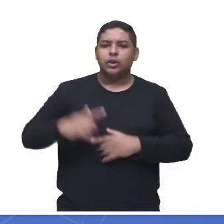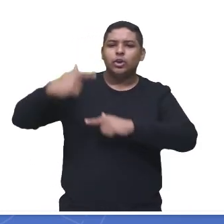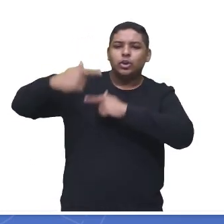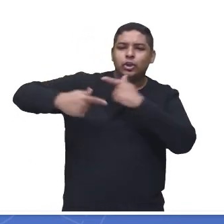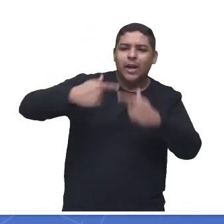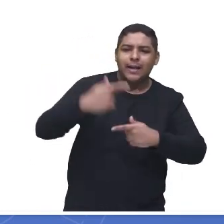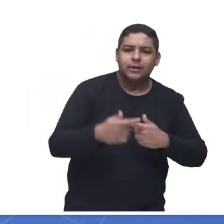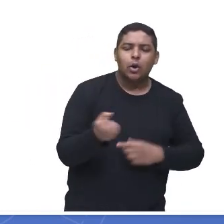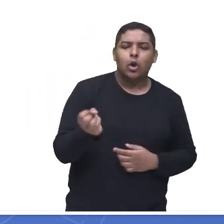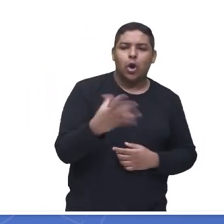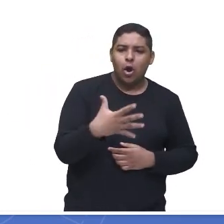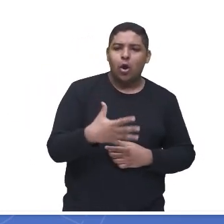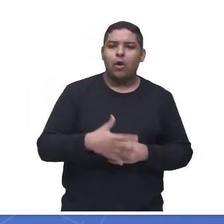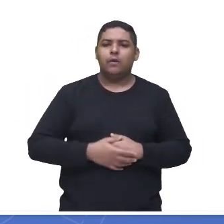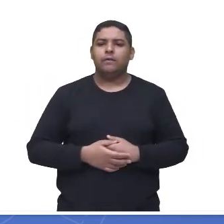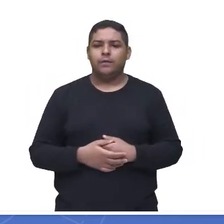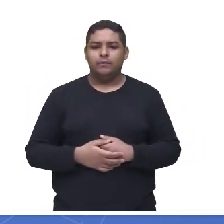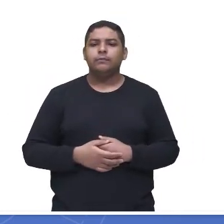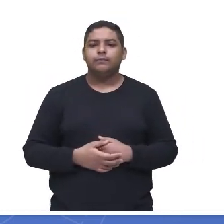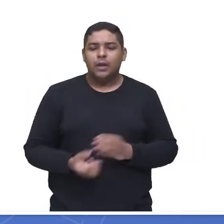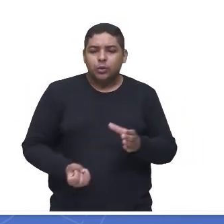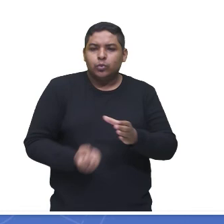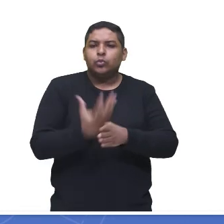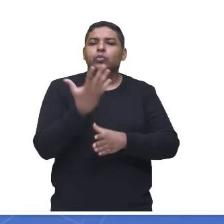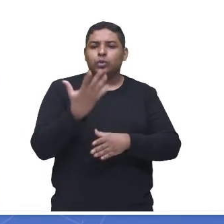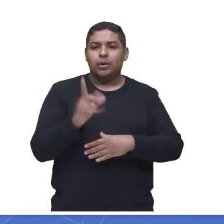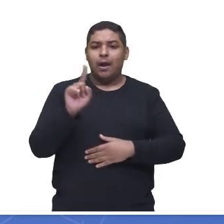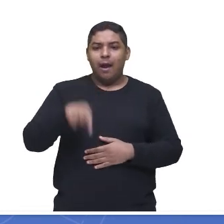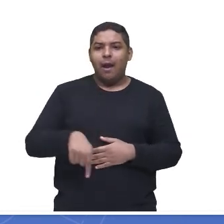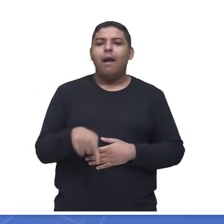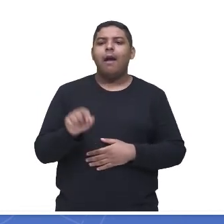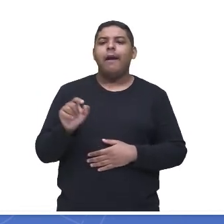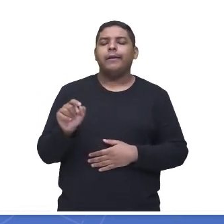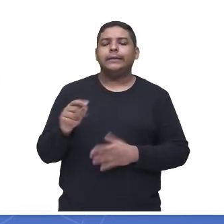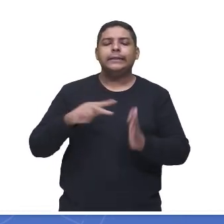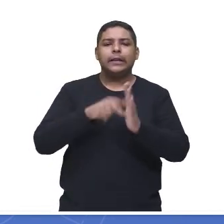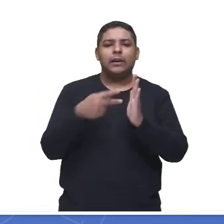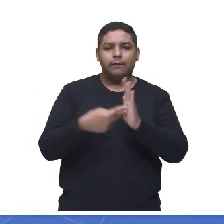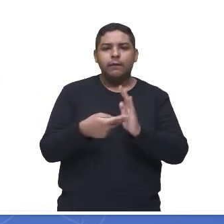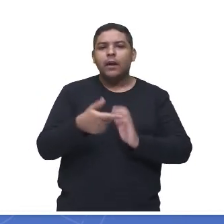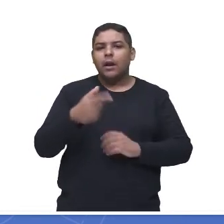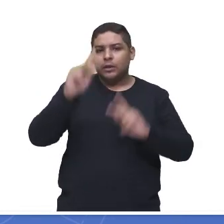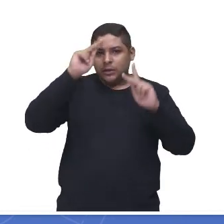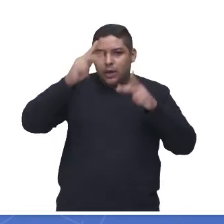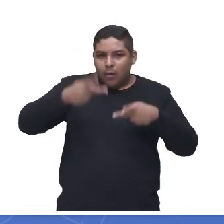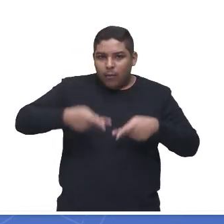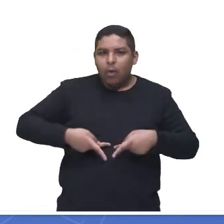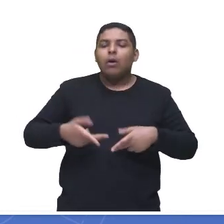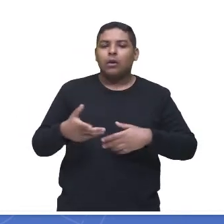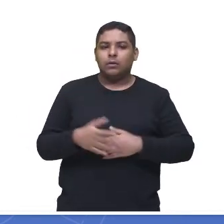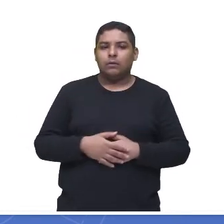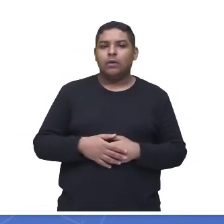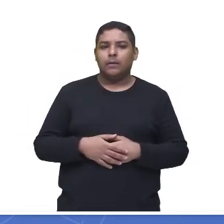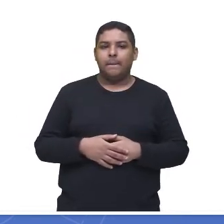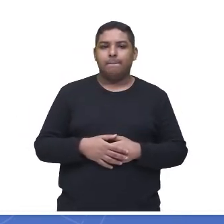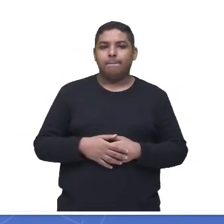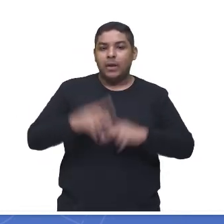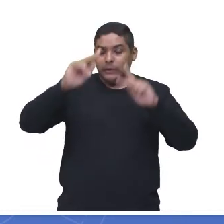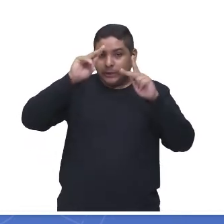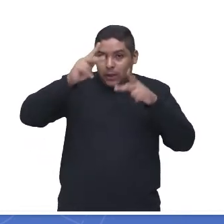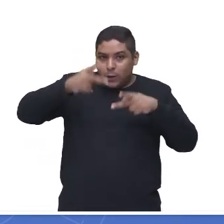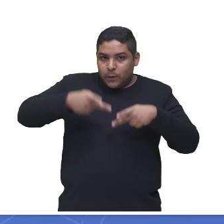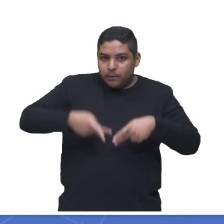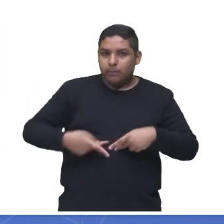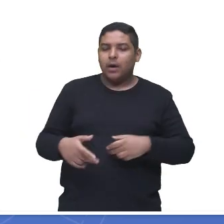geração que está surgindo, né? Que vai surgindo. O homem moderno é esse homem, né? Quando eu falo homem aqui, é o sentido antropológico, né? O ser humano,